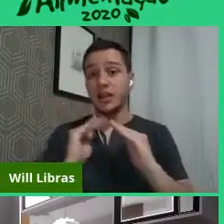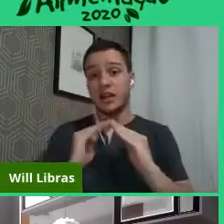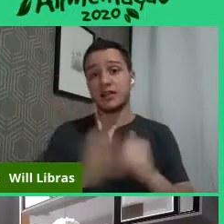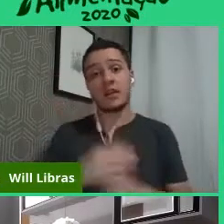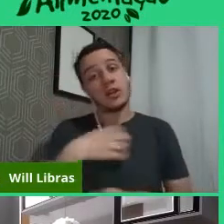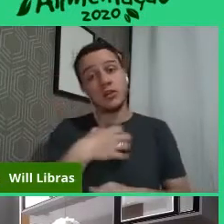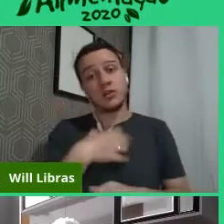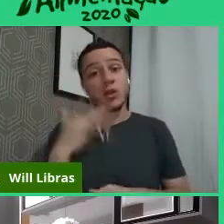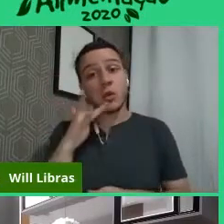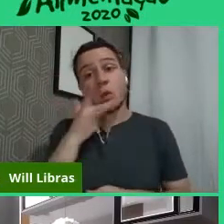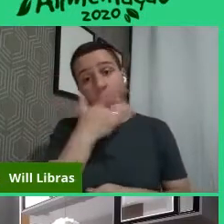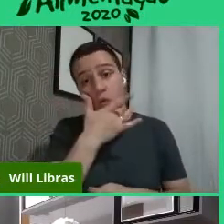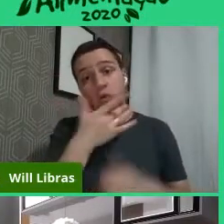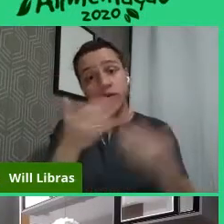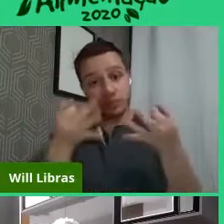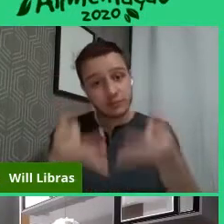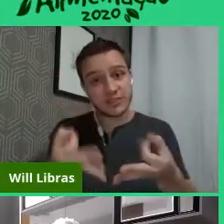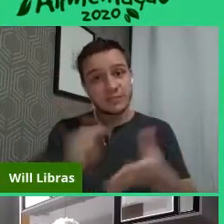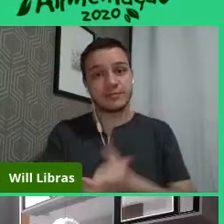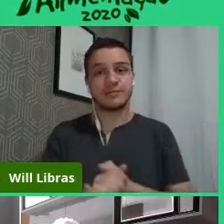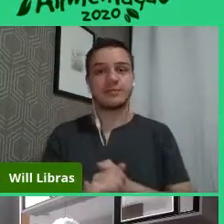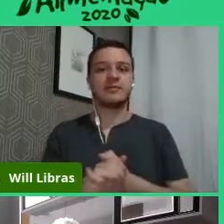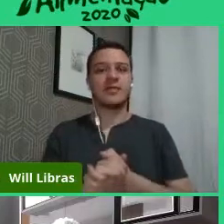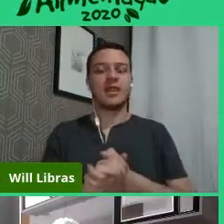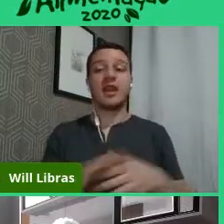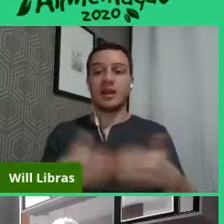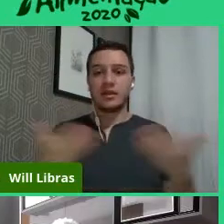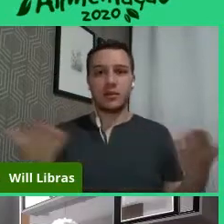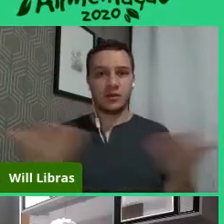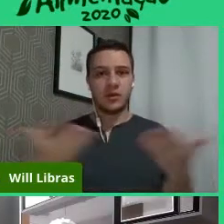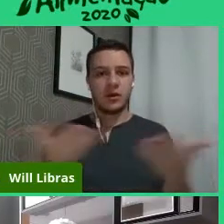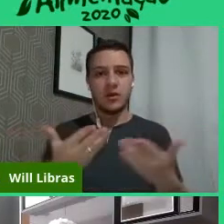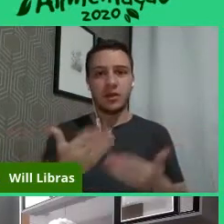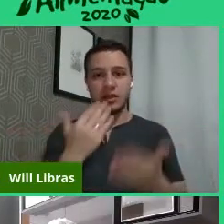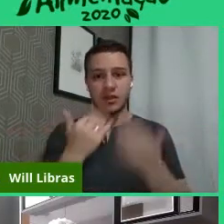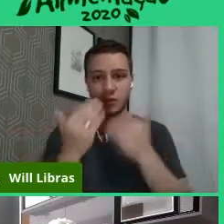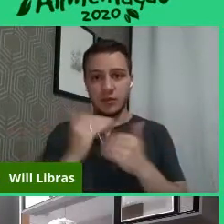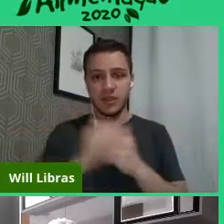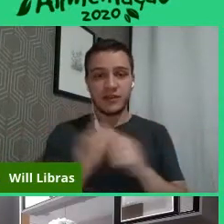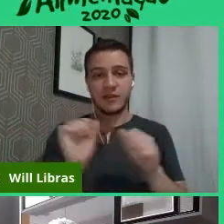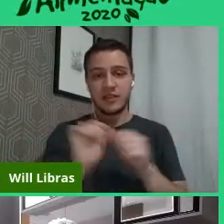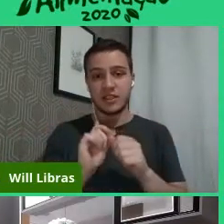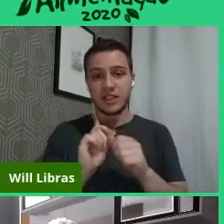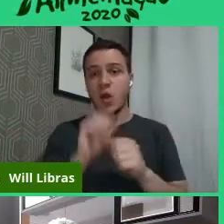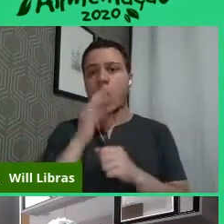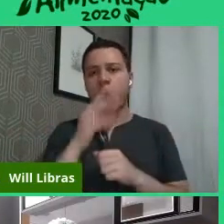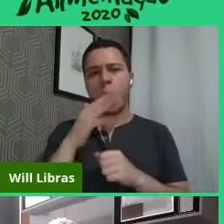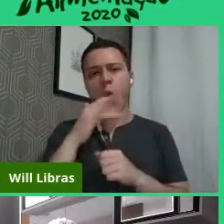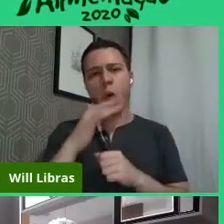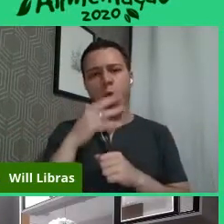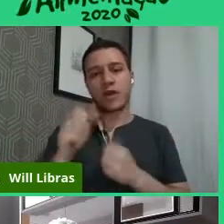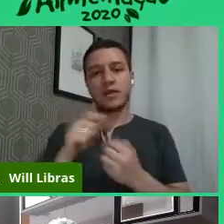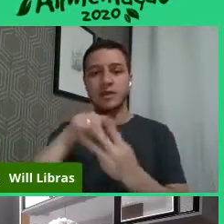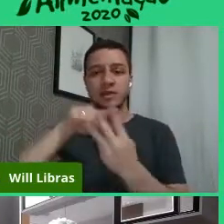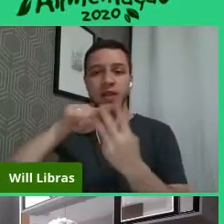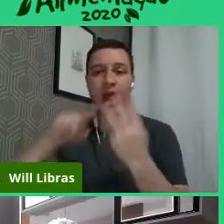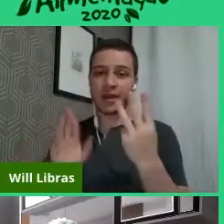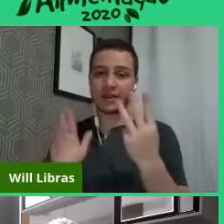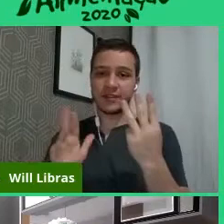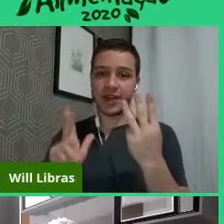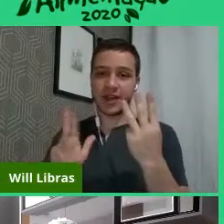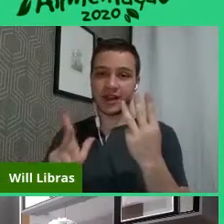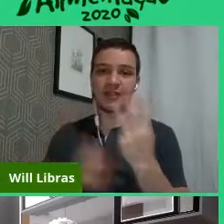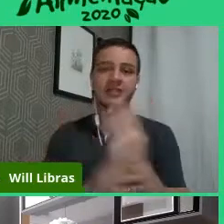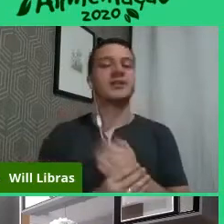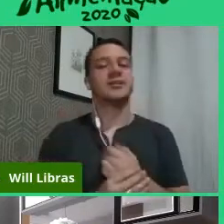não? Nessa receita, então, eu vou fazer ela colorida, de 3 cores diferentes,